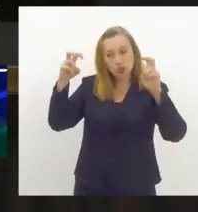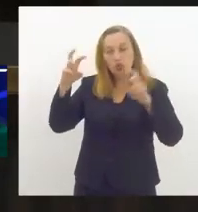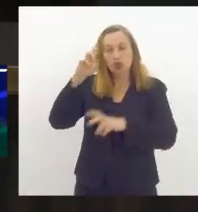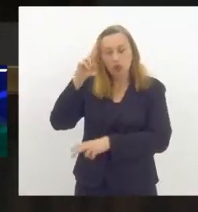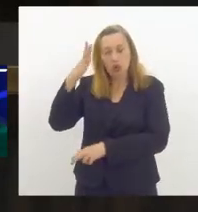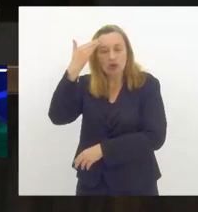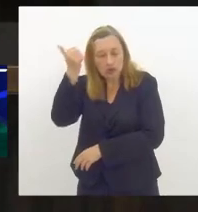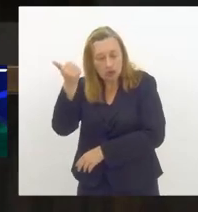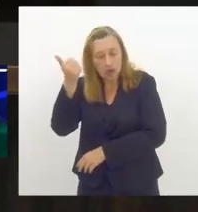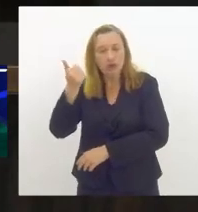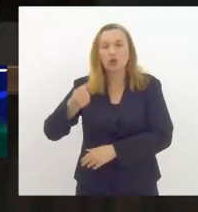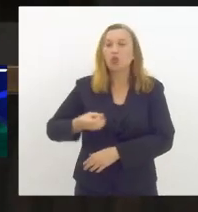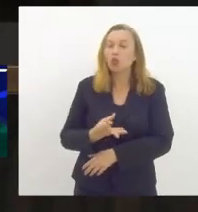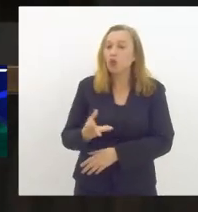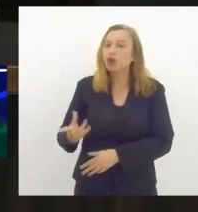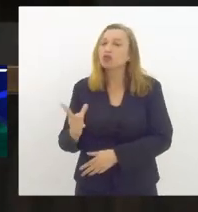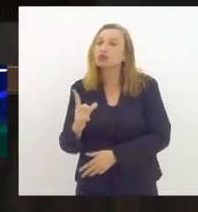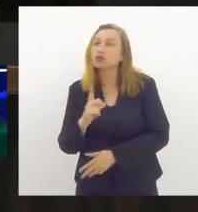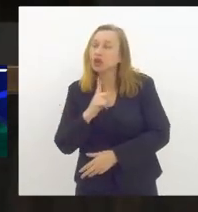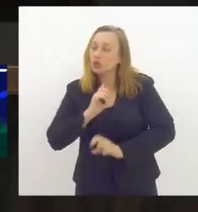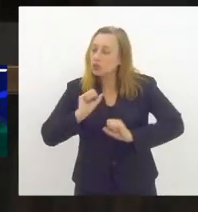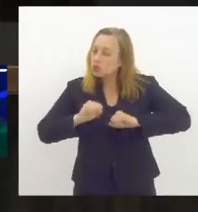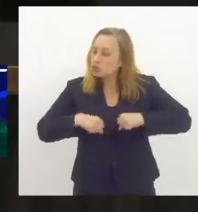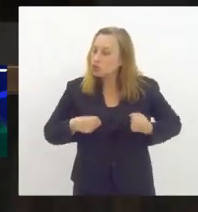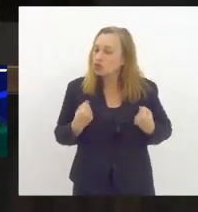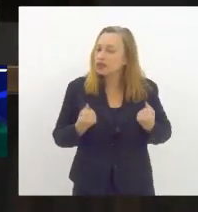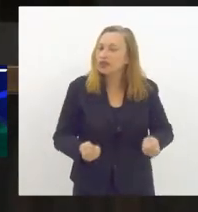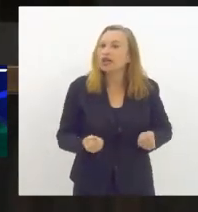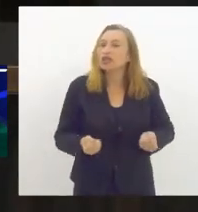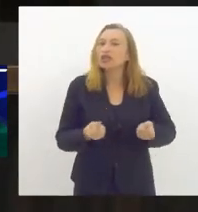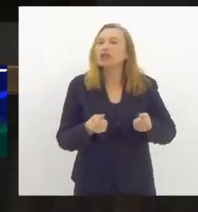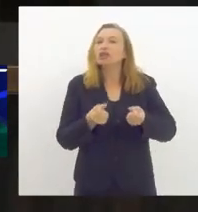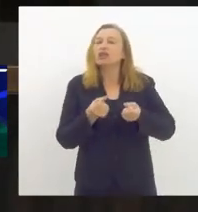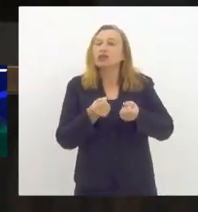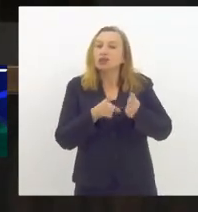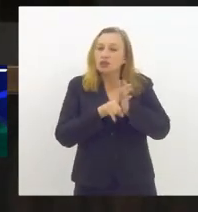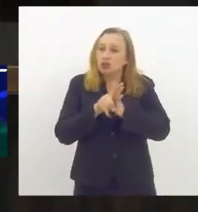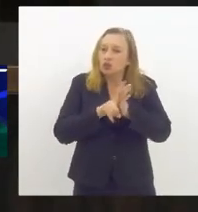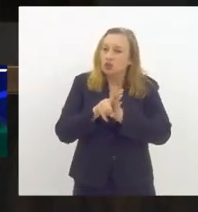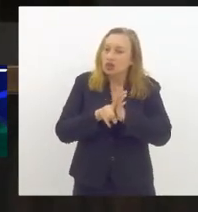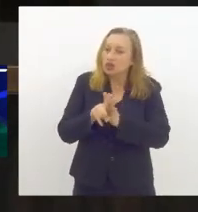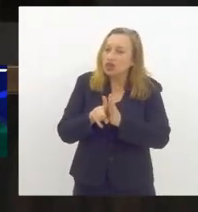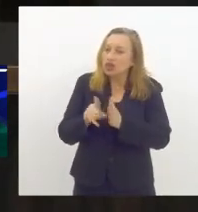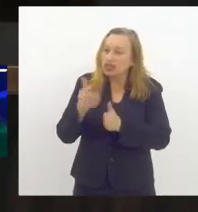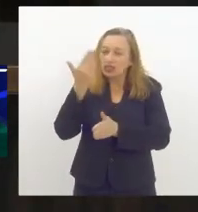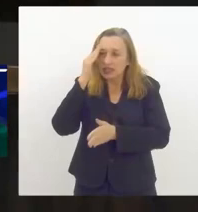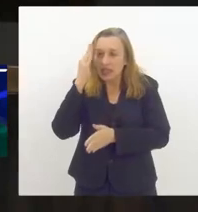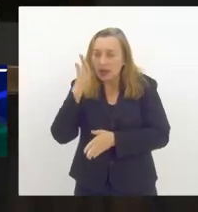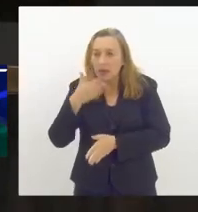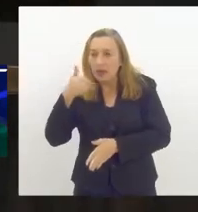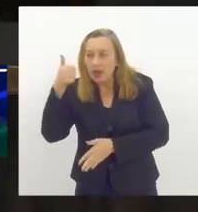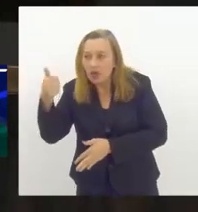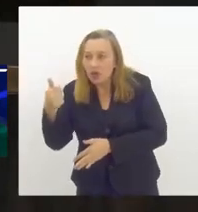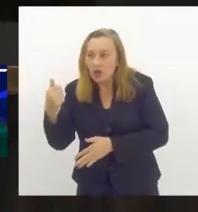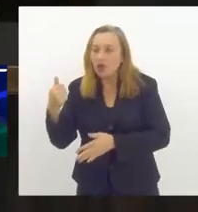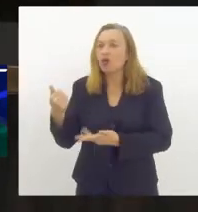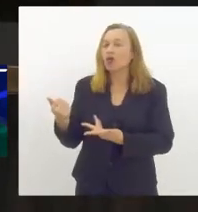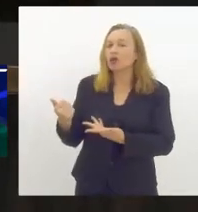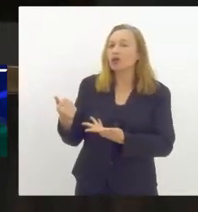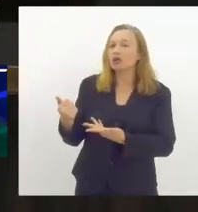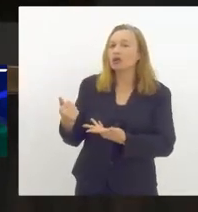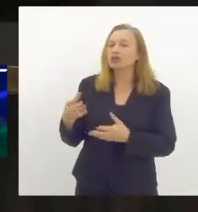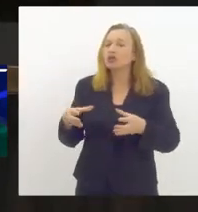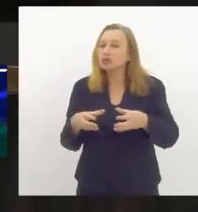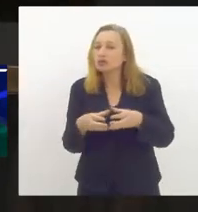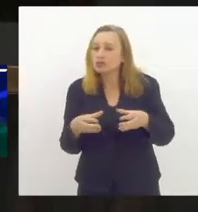vossa excelência sabe o quanto eu tenho buscado né beber na a sabedoria da comissão de orçamento da comissão